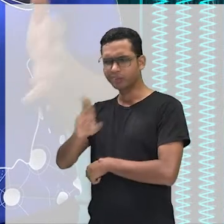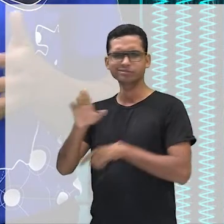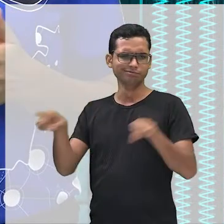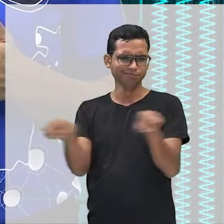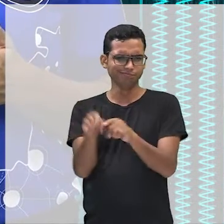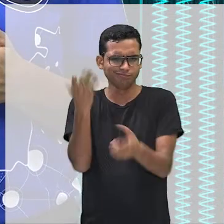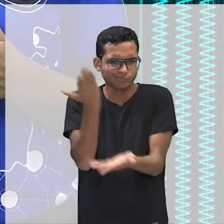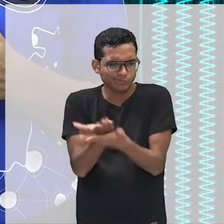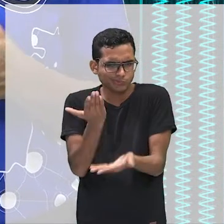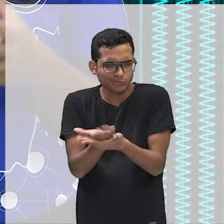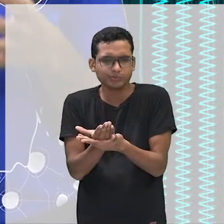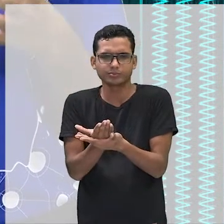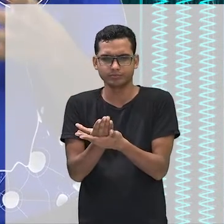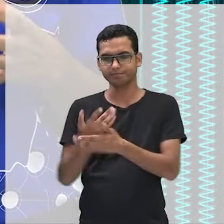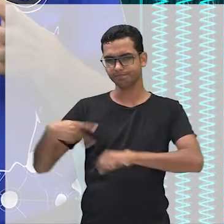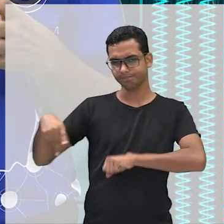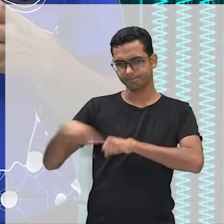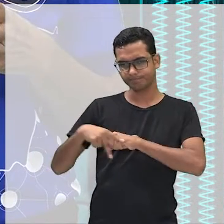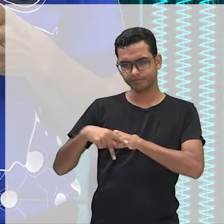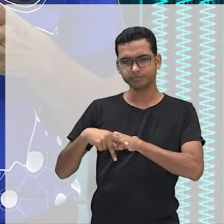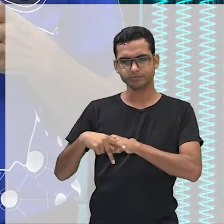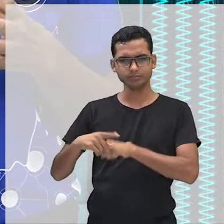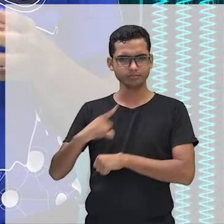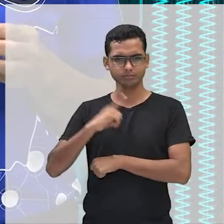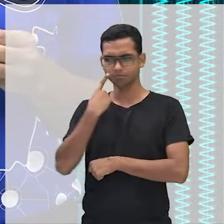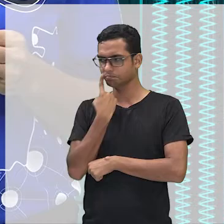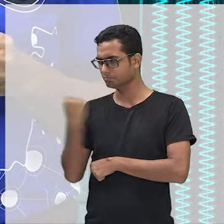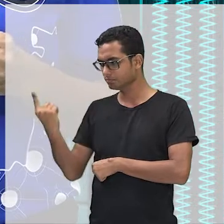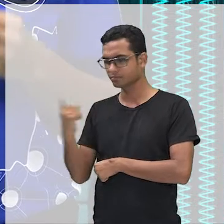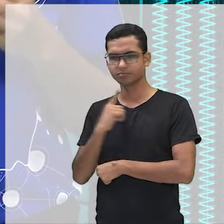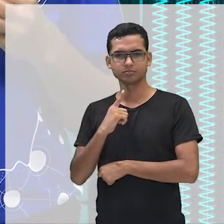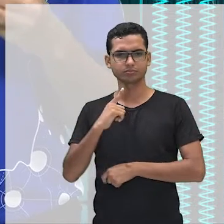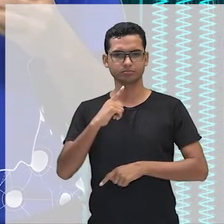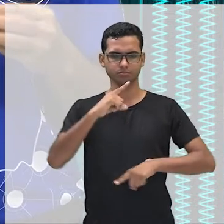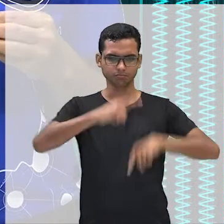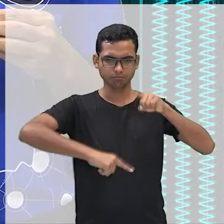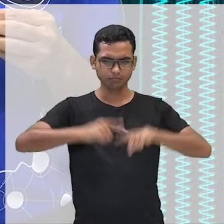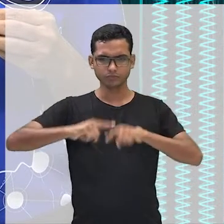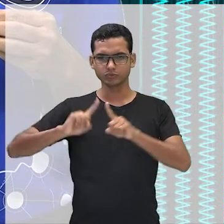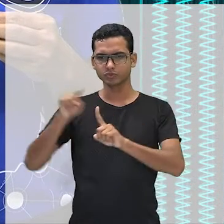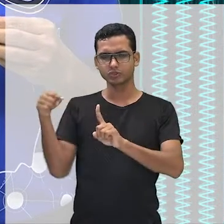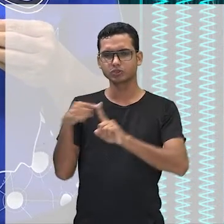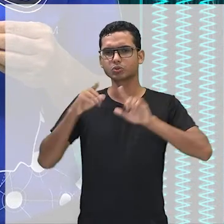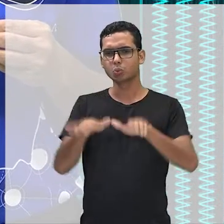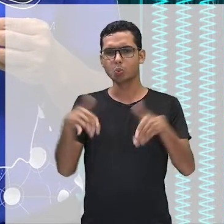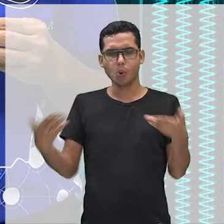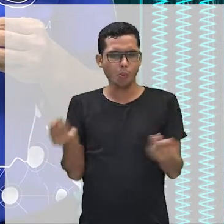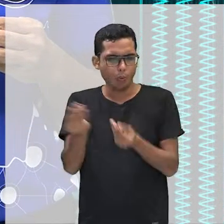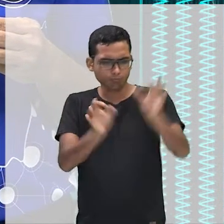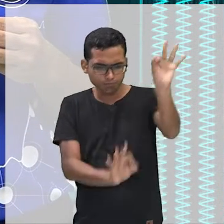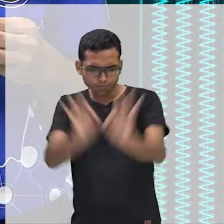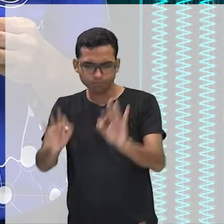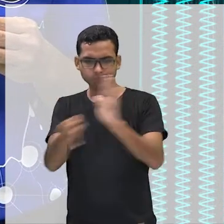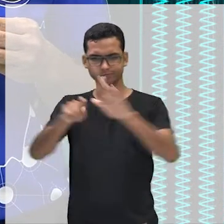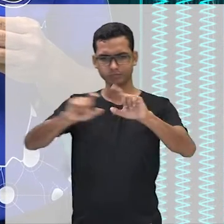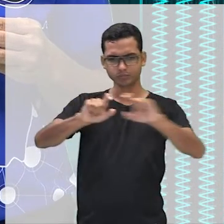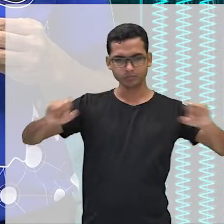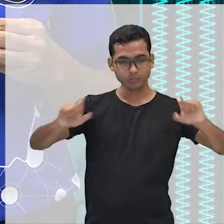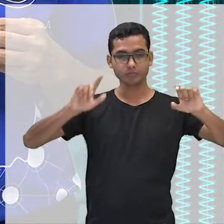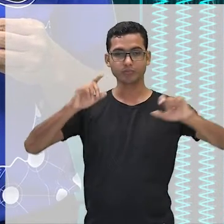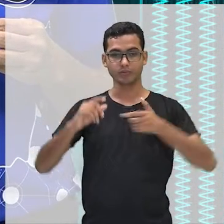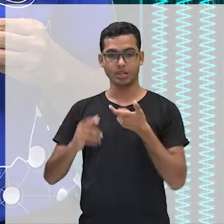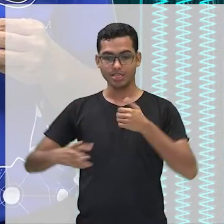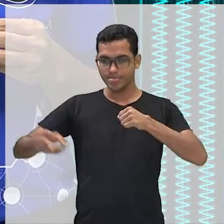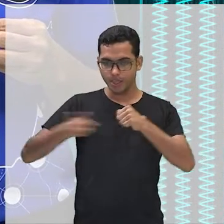vimos que os pronomes, né, com função de objeto, eles ficam aonde? Que posição? Logo depois